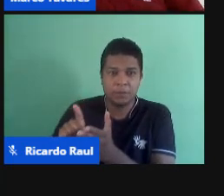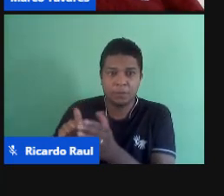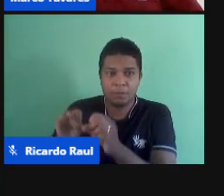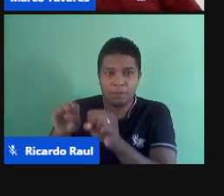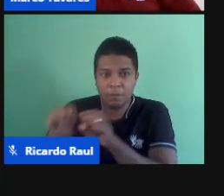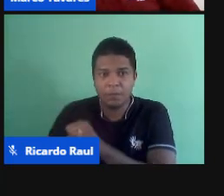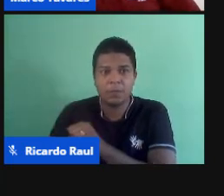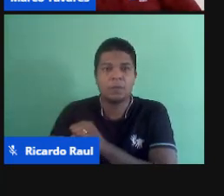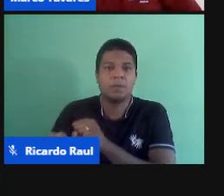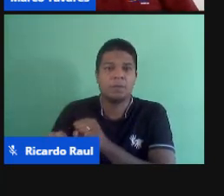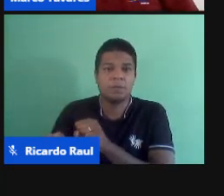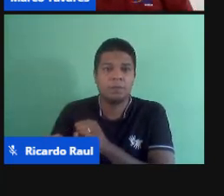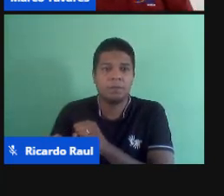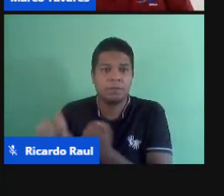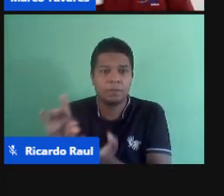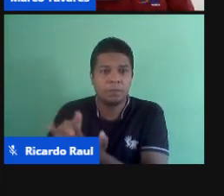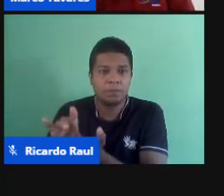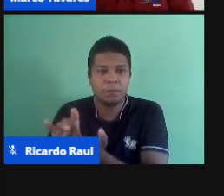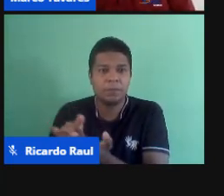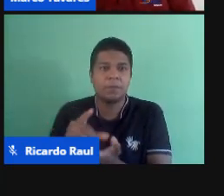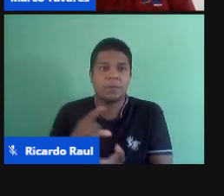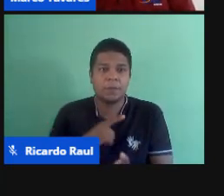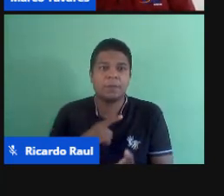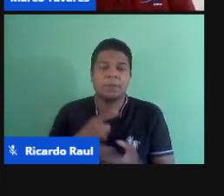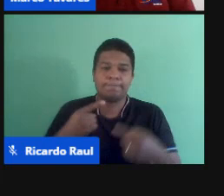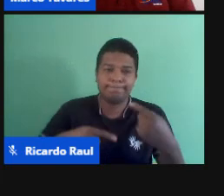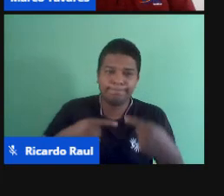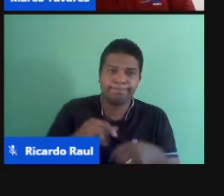formalizar. Então, isso nós vamos ter que rediscutir.